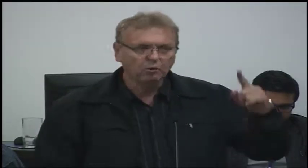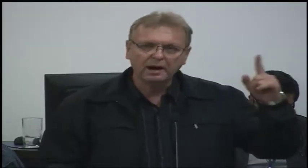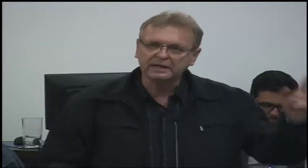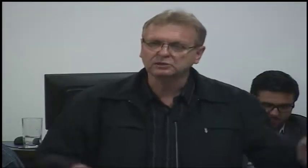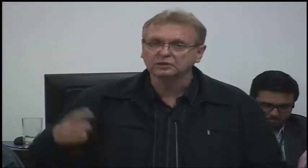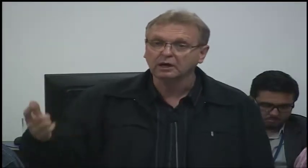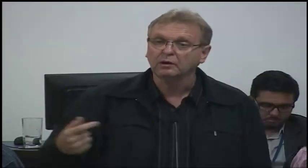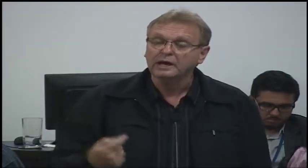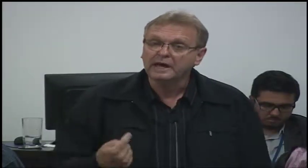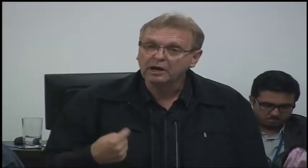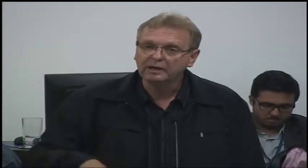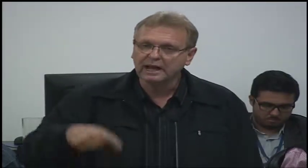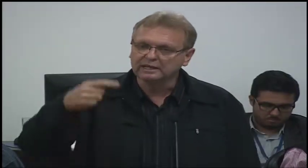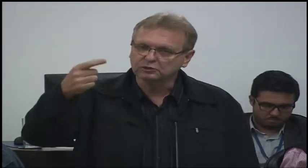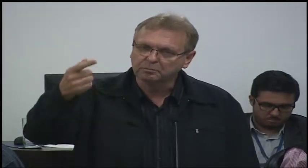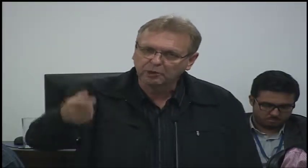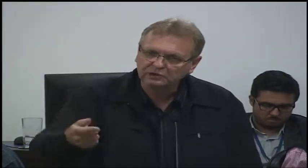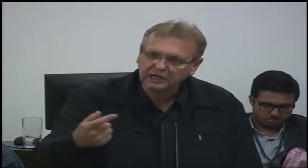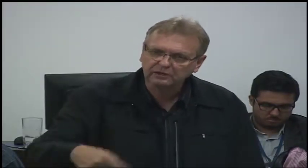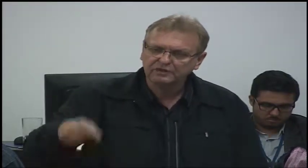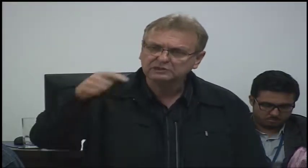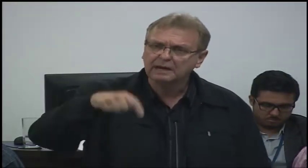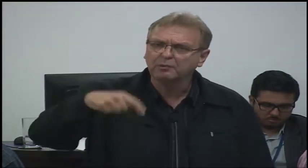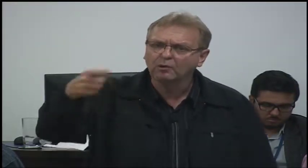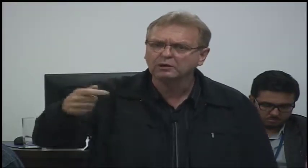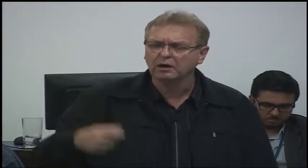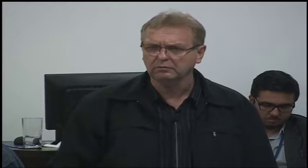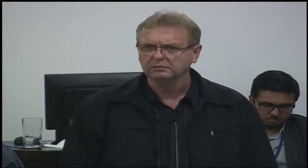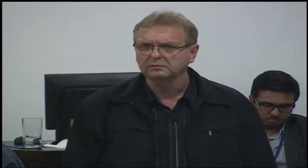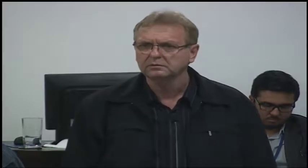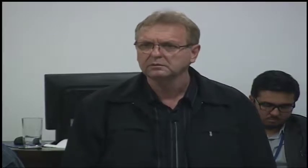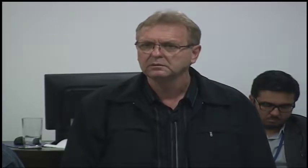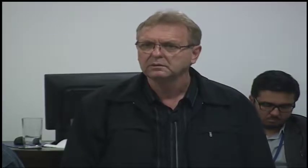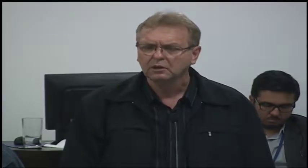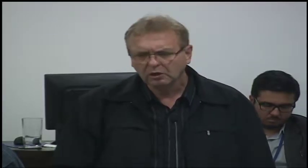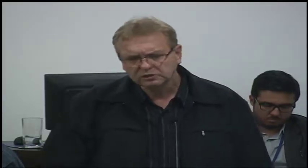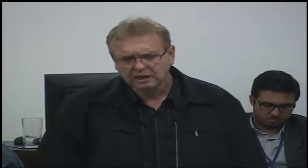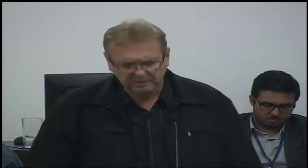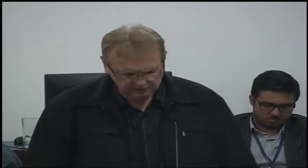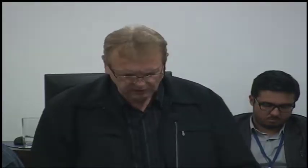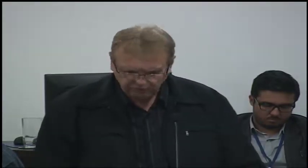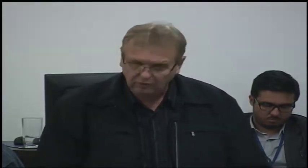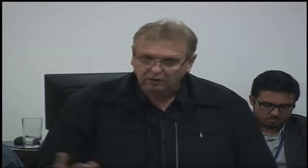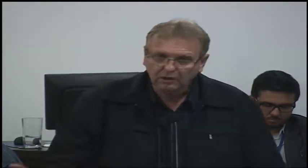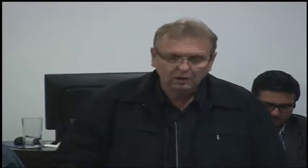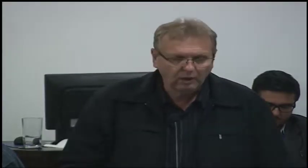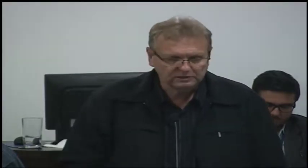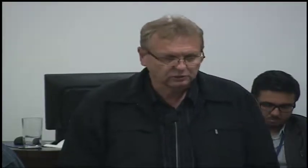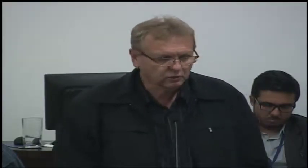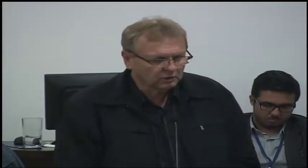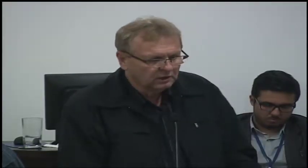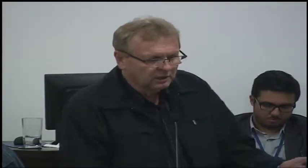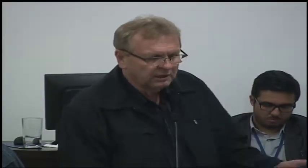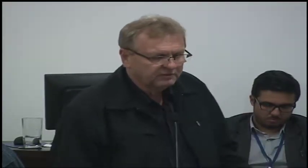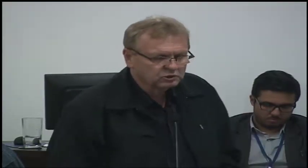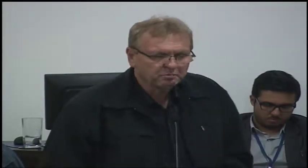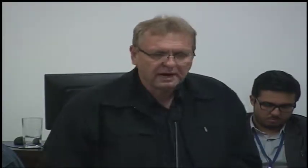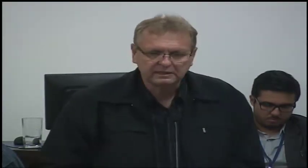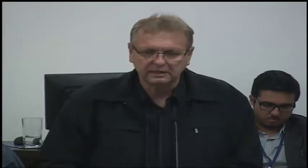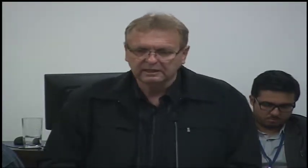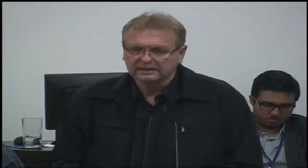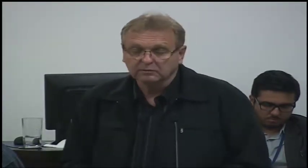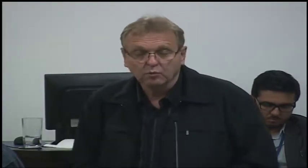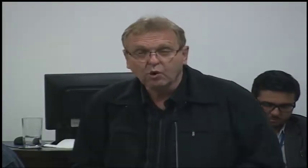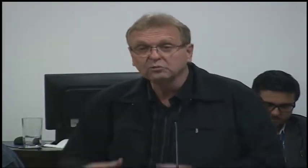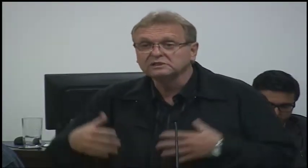de arrumar isso ou não, eu analiso o projeto e vejo se é bom ou não. Logicamente que eu vou. Se eu faço